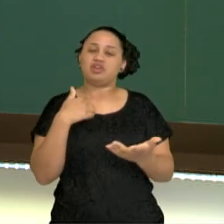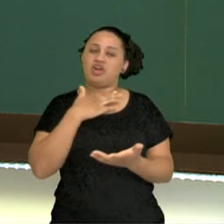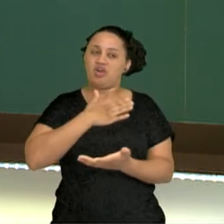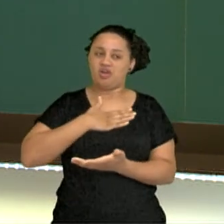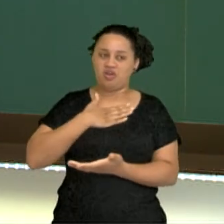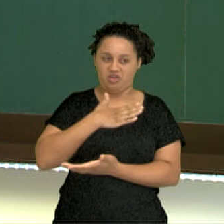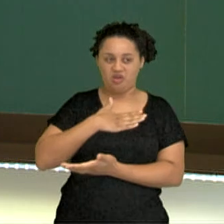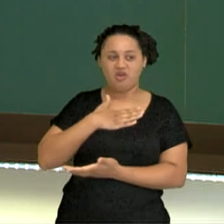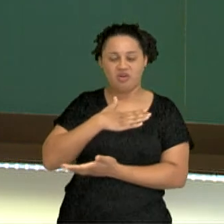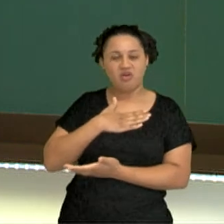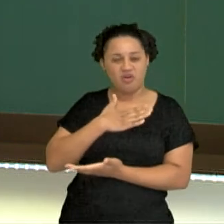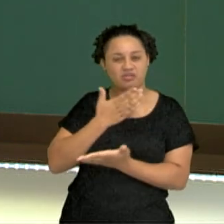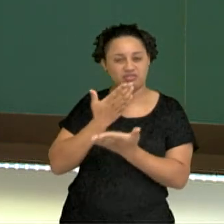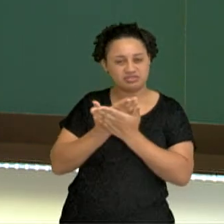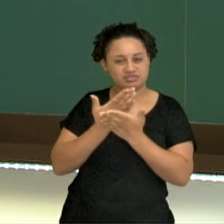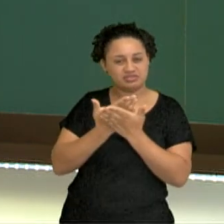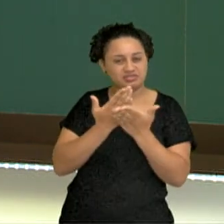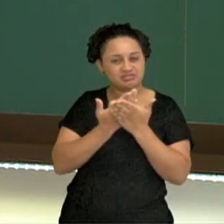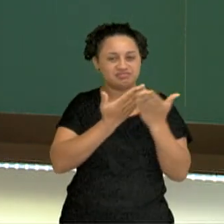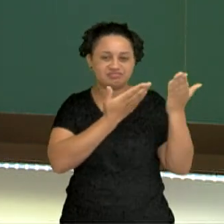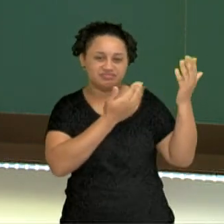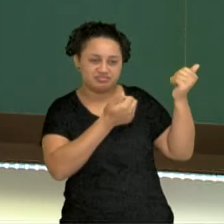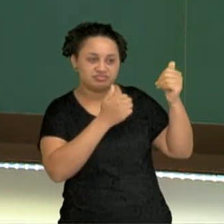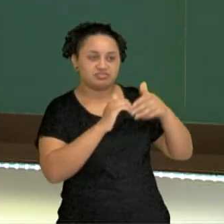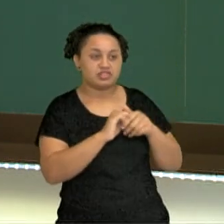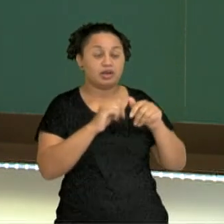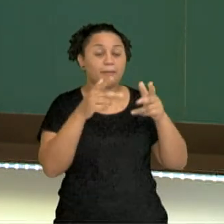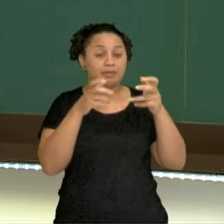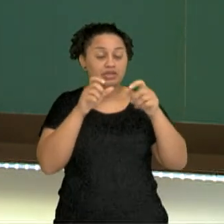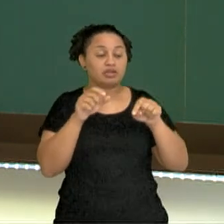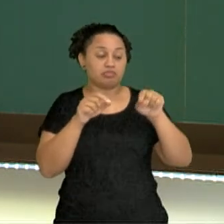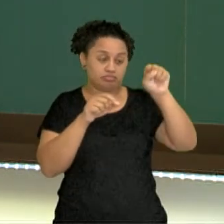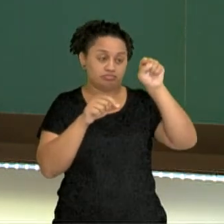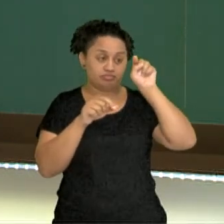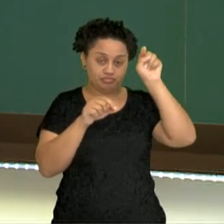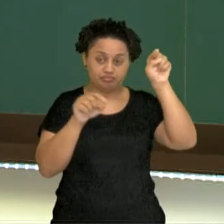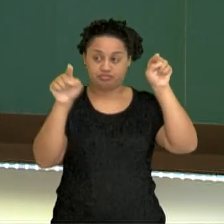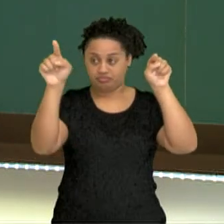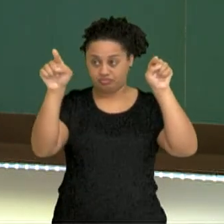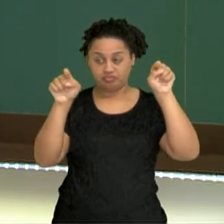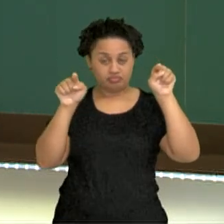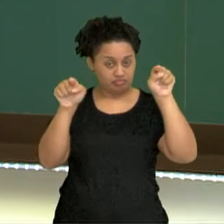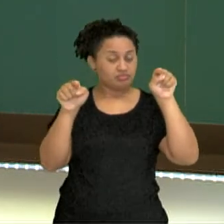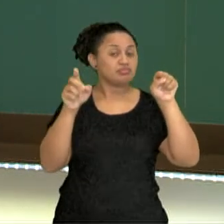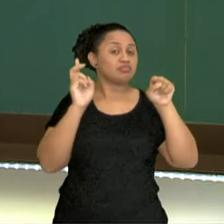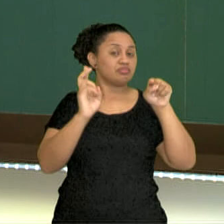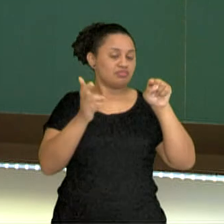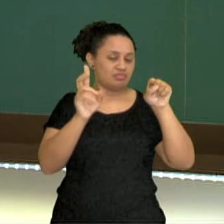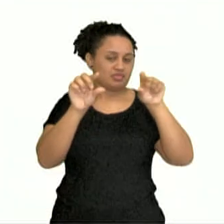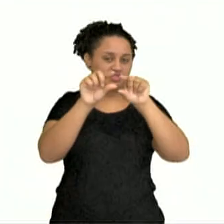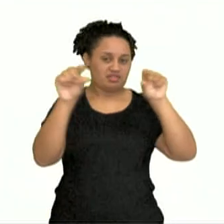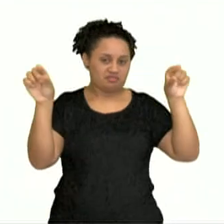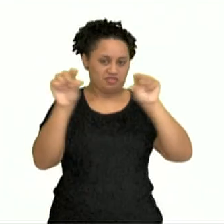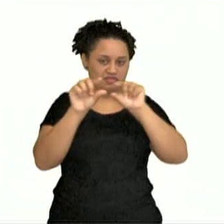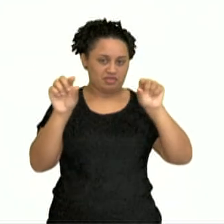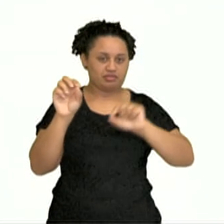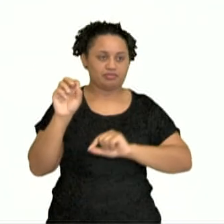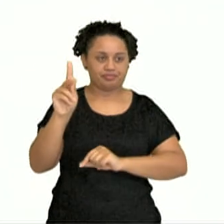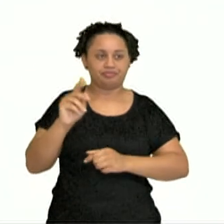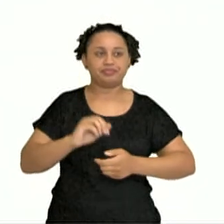estudar espanhol. Então, olha lá os modelinhos, utilizando sempre o sinal invertido no começo da frase, tá